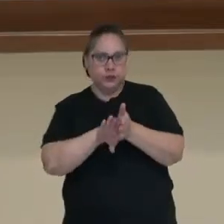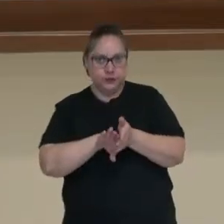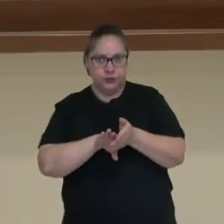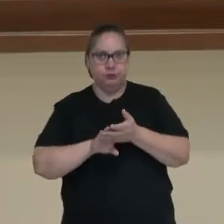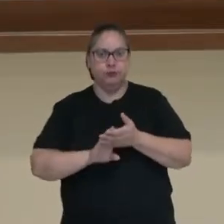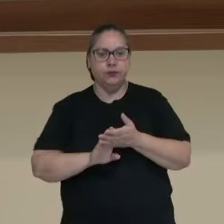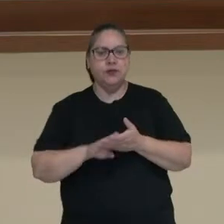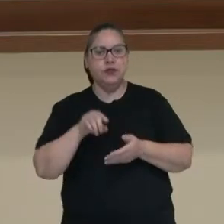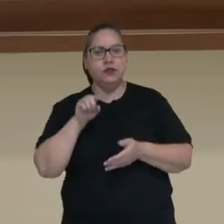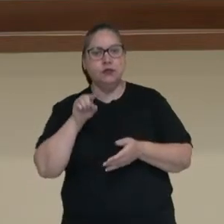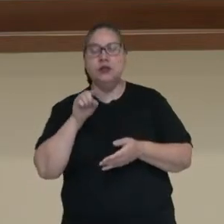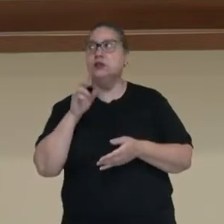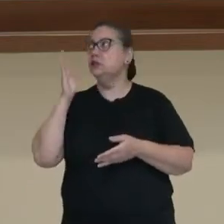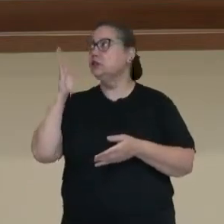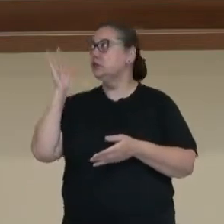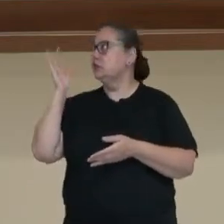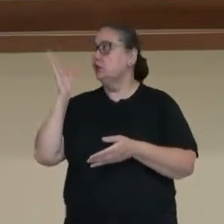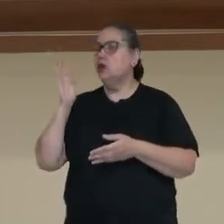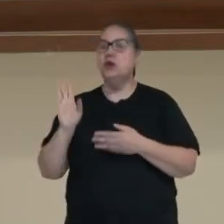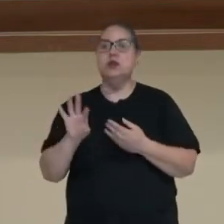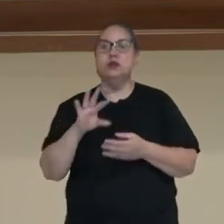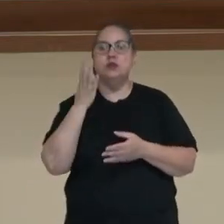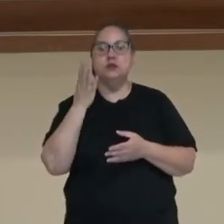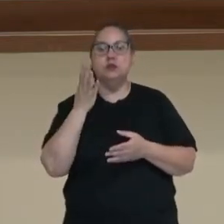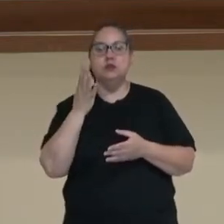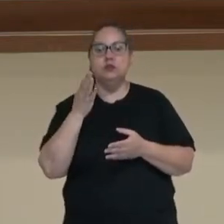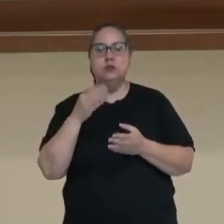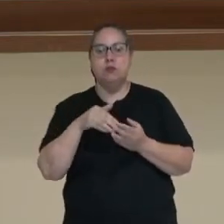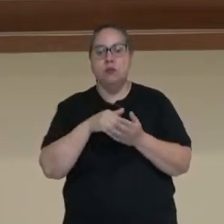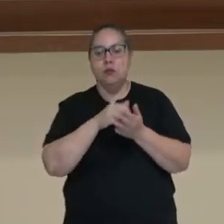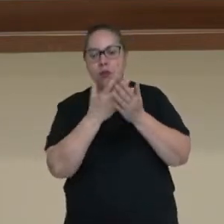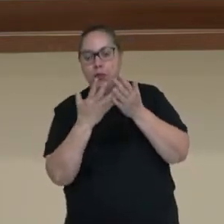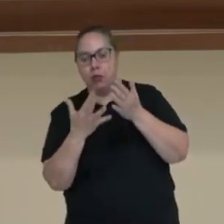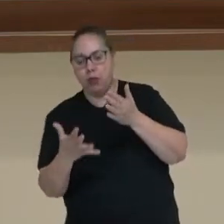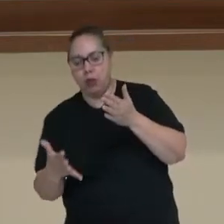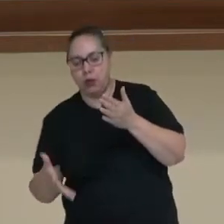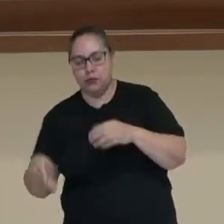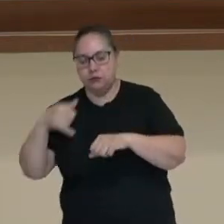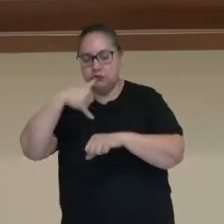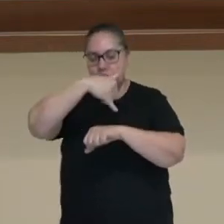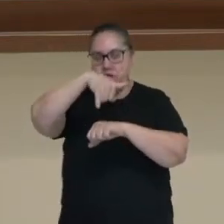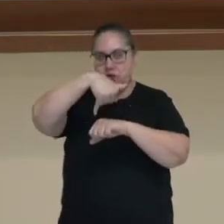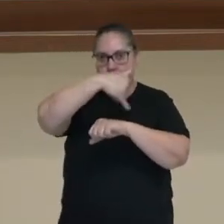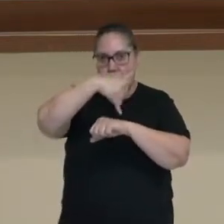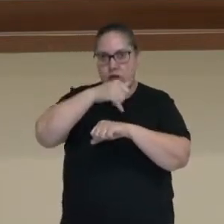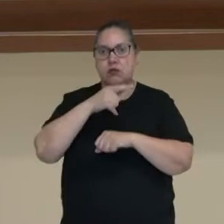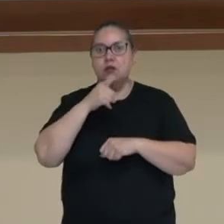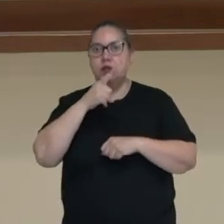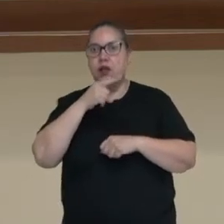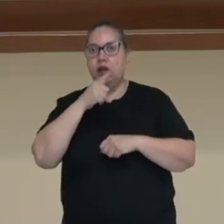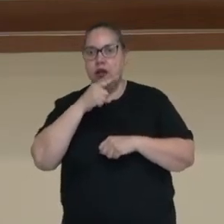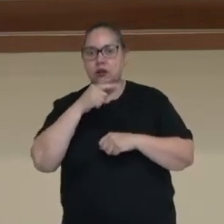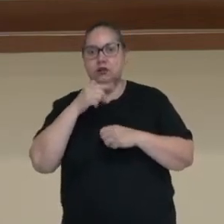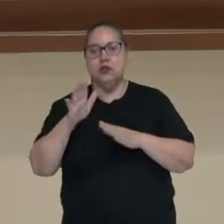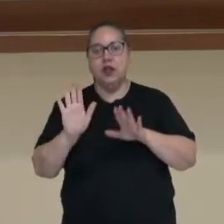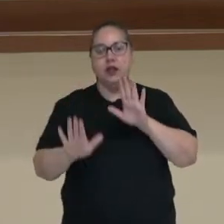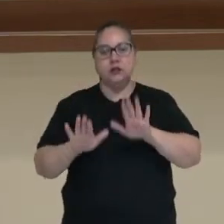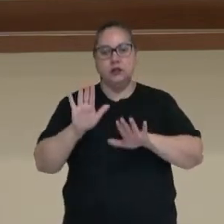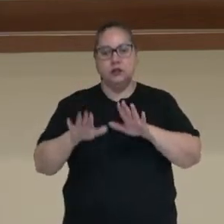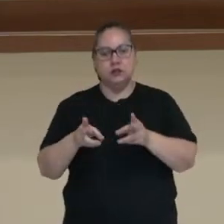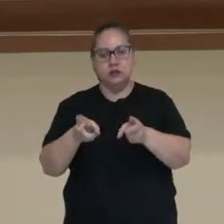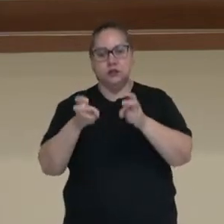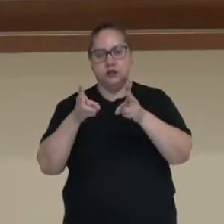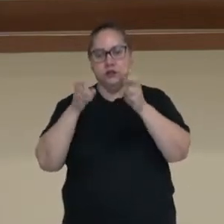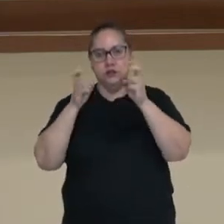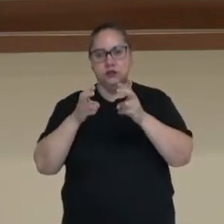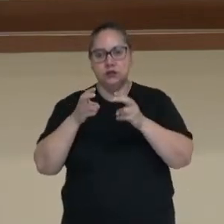Voltamos. Então, nessa situação, ocorreu um derramamento de óleo nessa água. E às vezes a gente